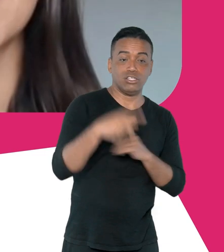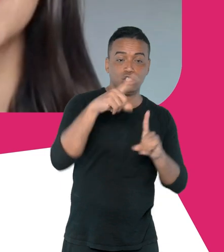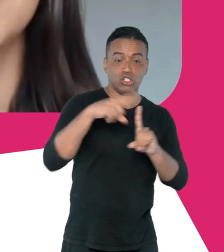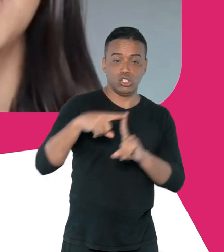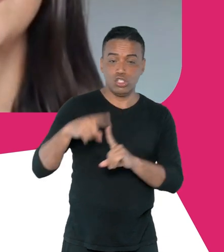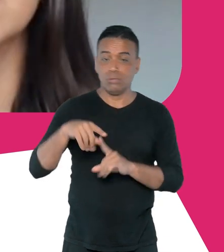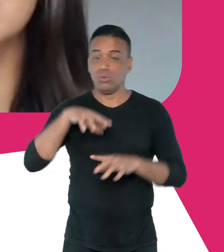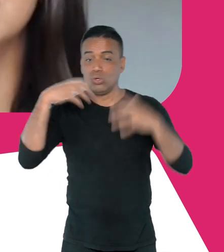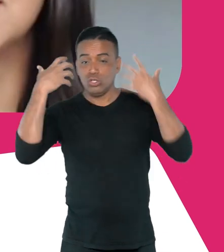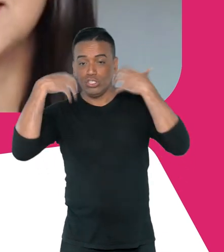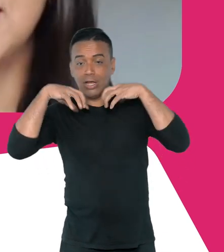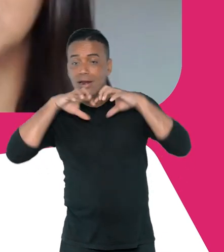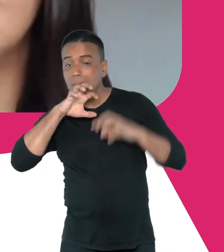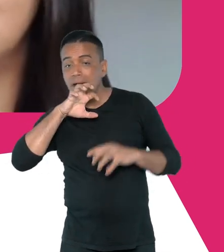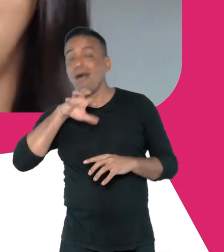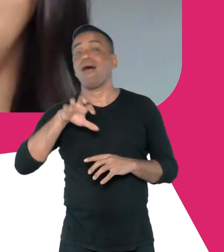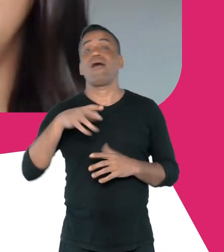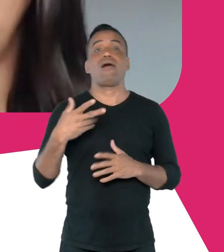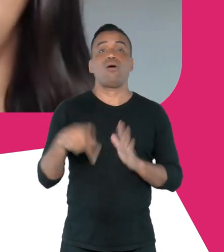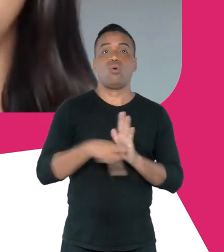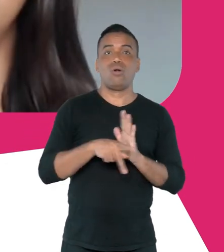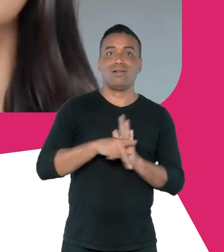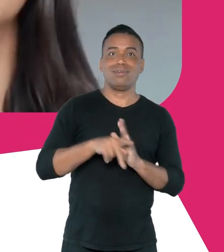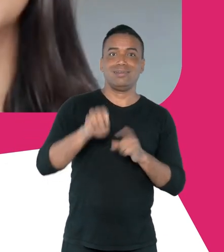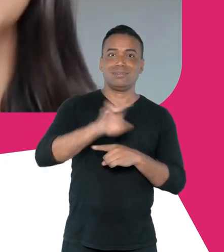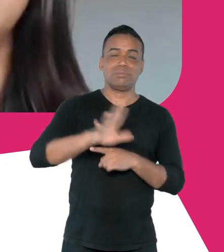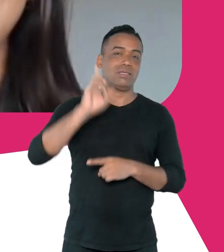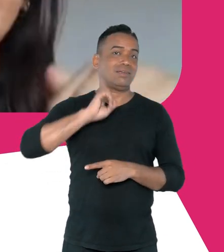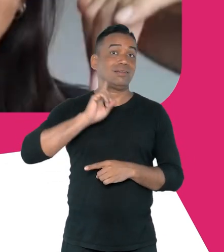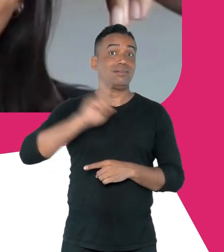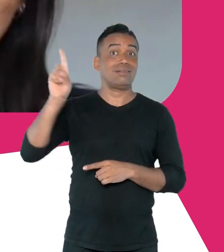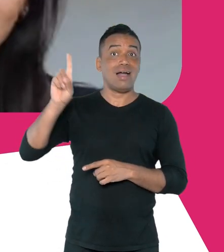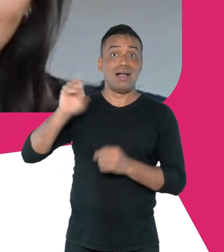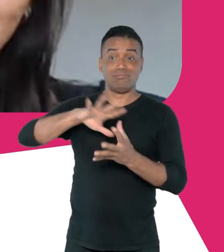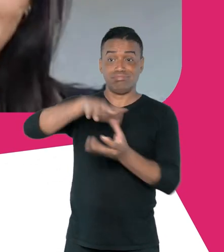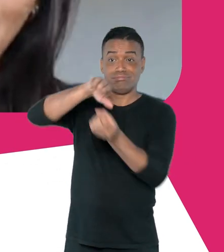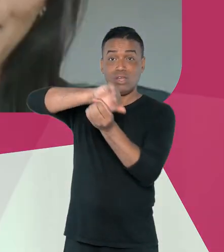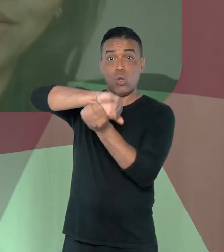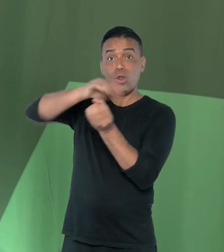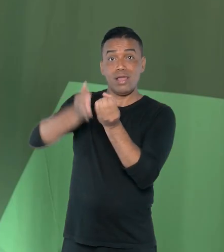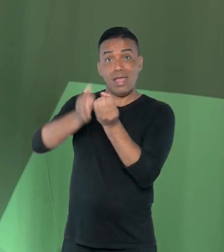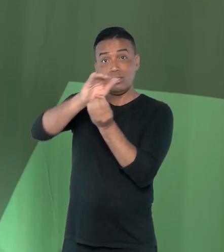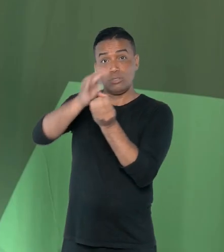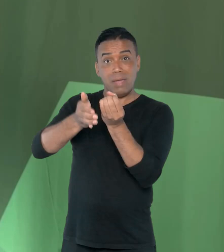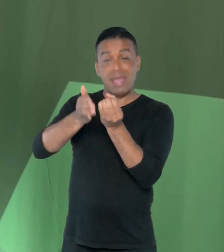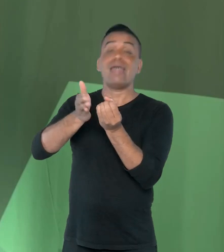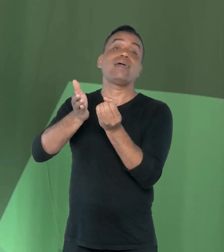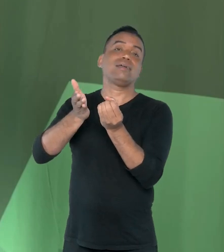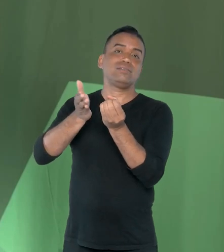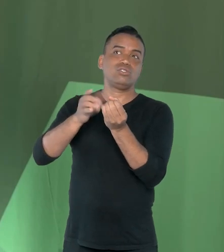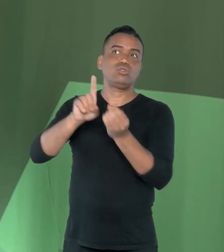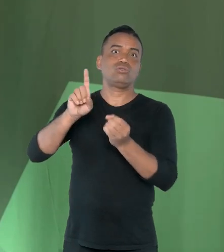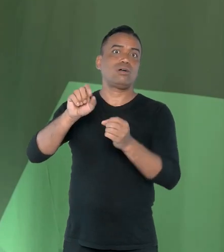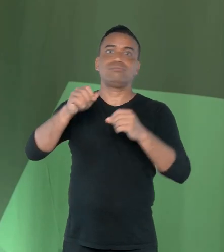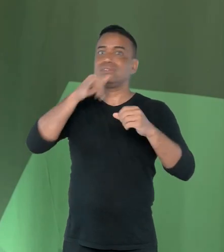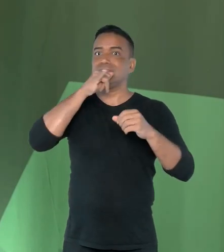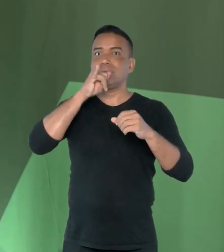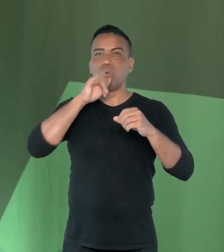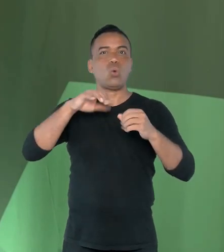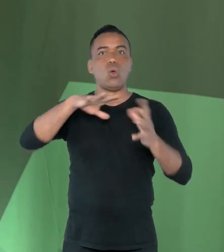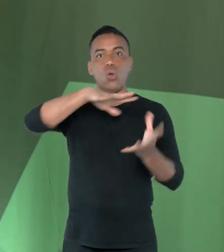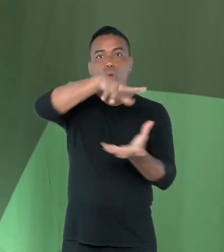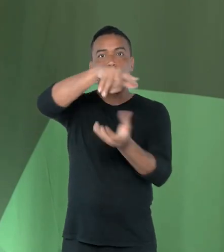da região dos desertos do Oriente Médio. Tem a aurora boreal lá no norte do planeta Terra,